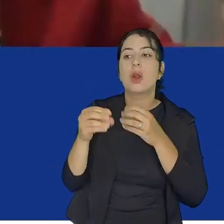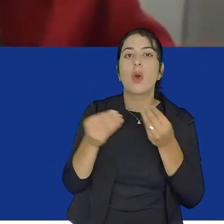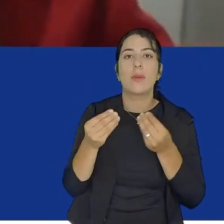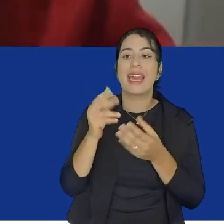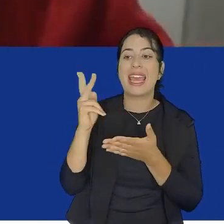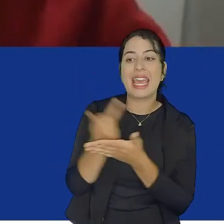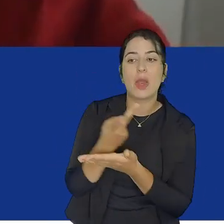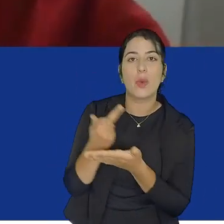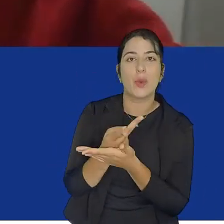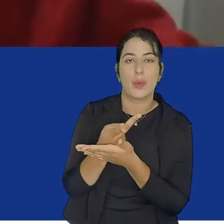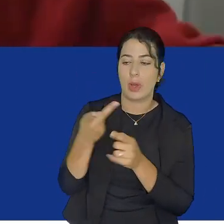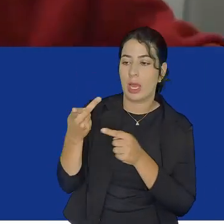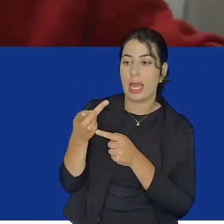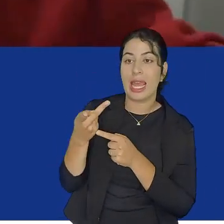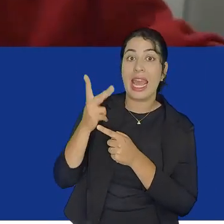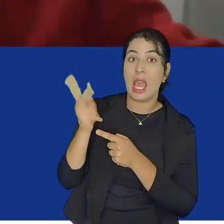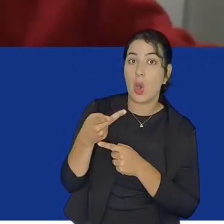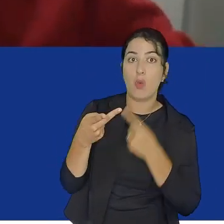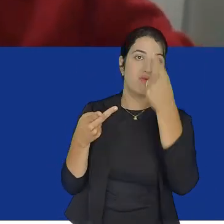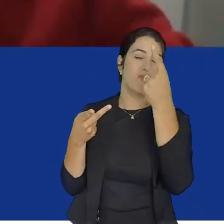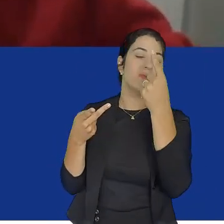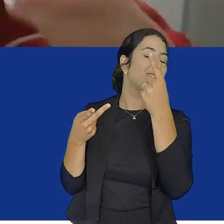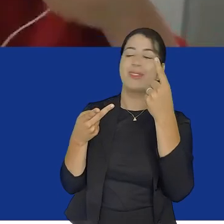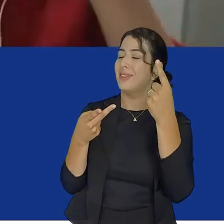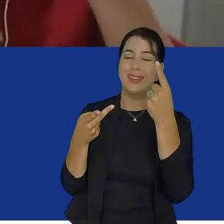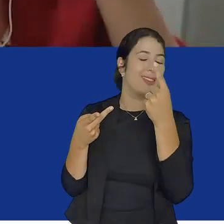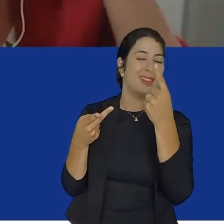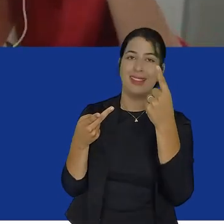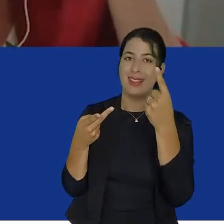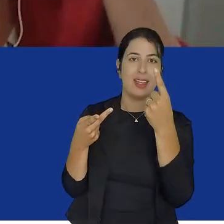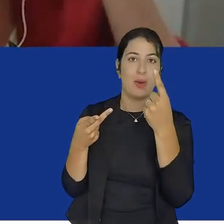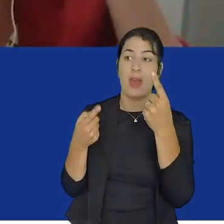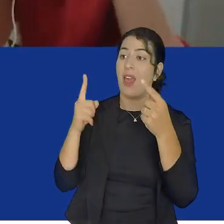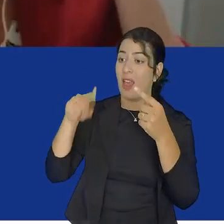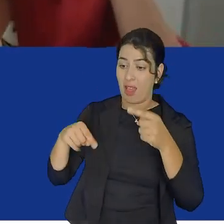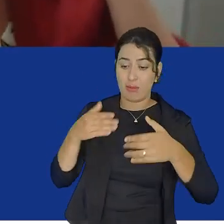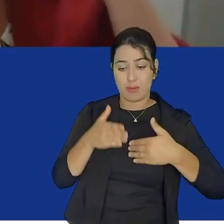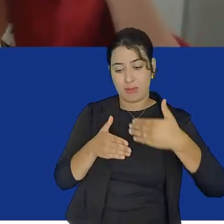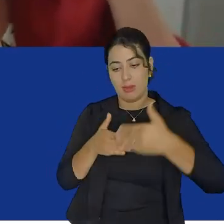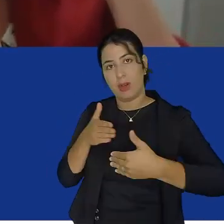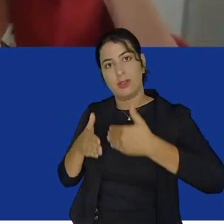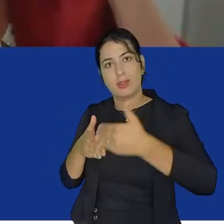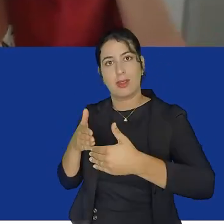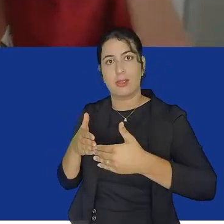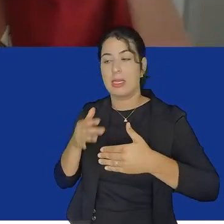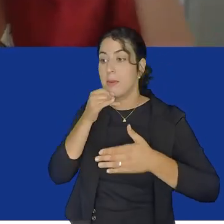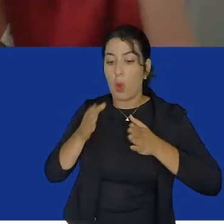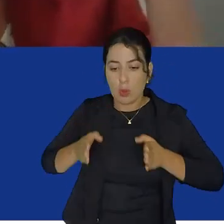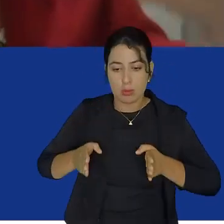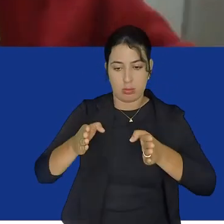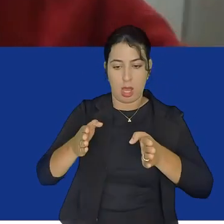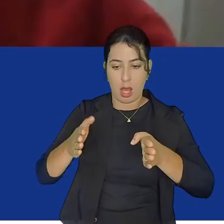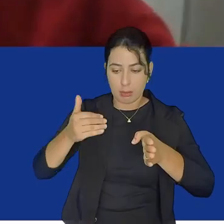nunca é o erro de um, mas é um erro de um processo, é um erro de um caminho todo construído